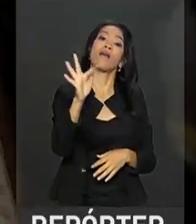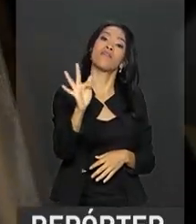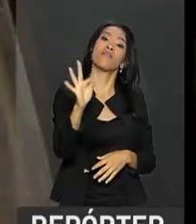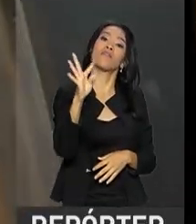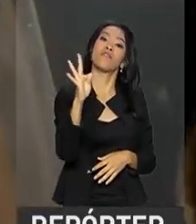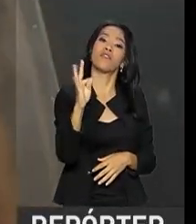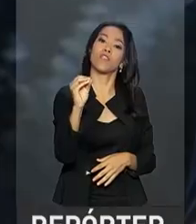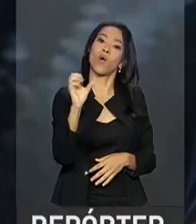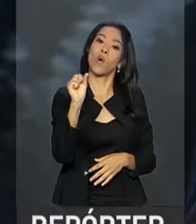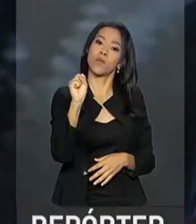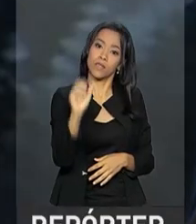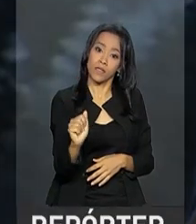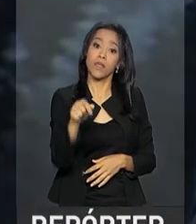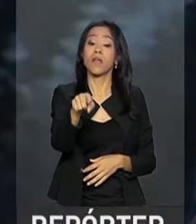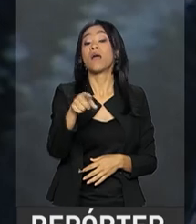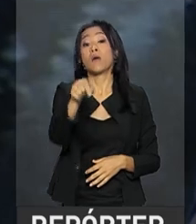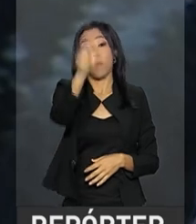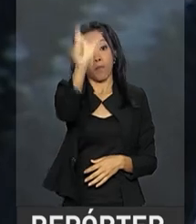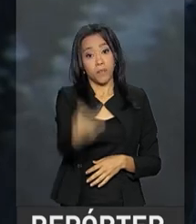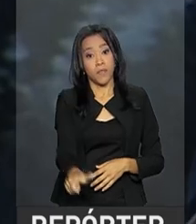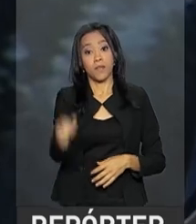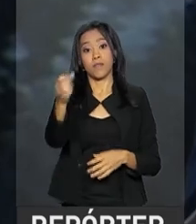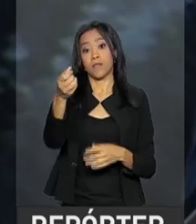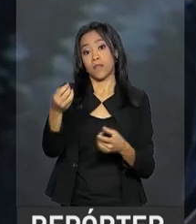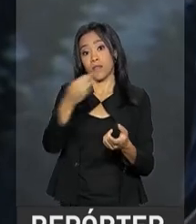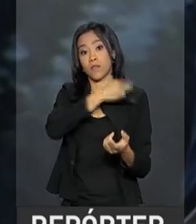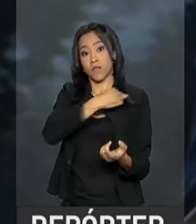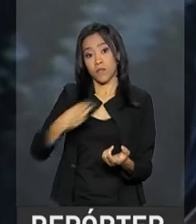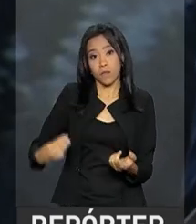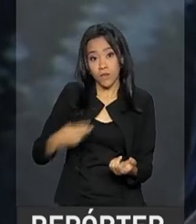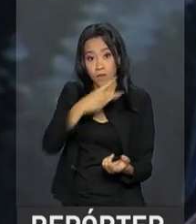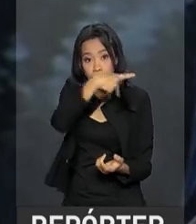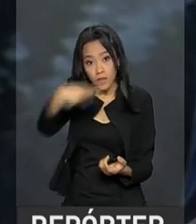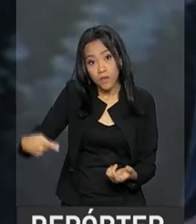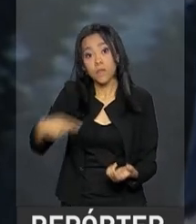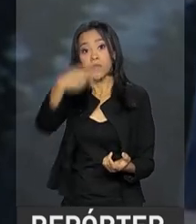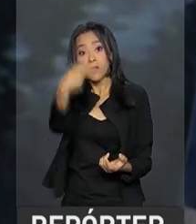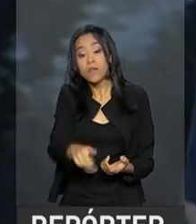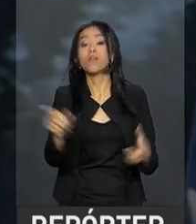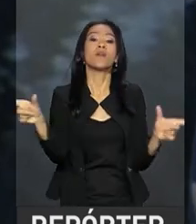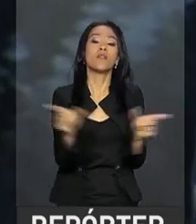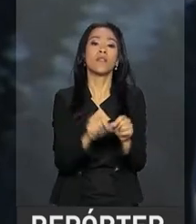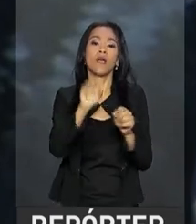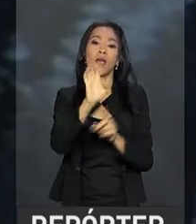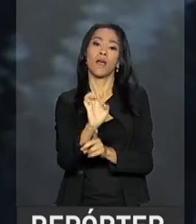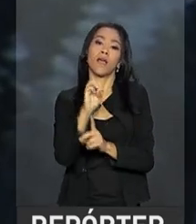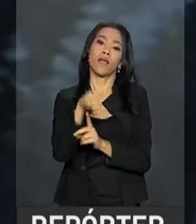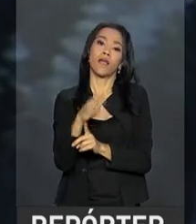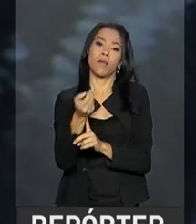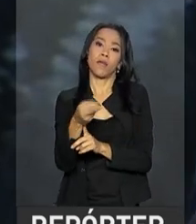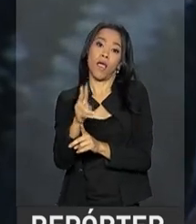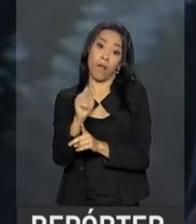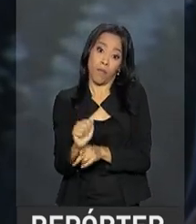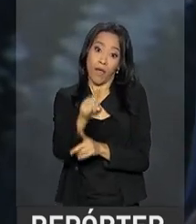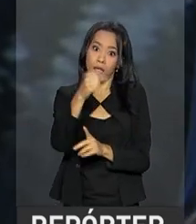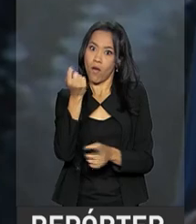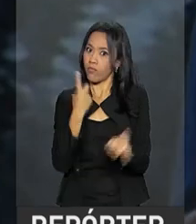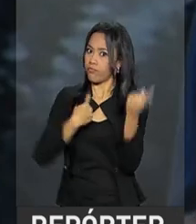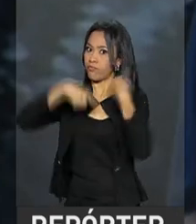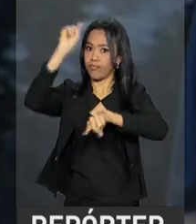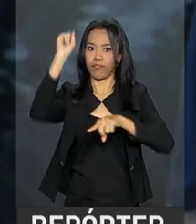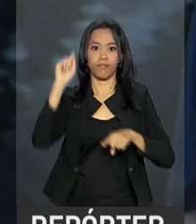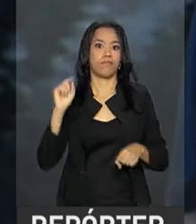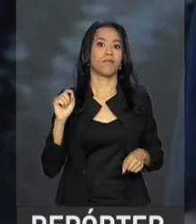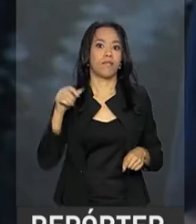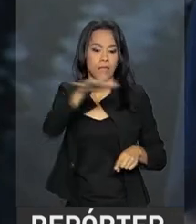sucesso. Para o presidente da Embrapa, o trabalho feito para acabar com a doença no país é um dos mais exitosos do mundo na área de